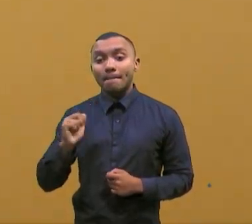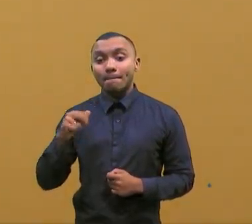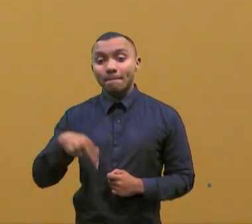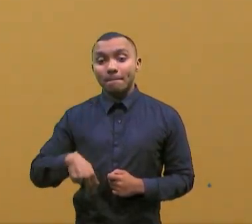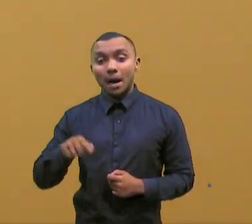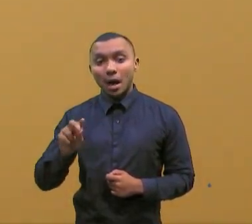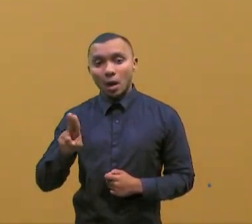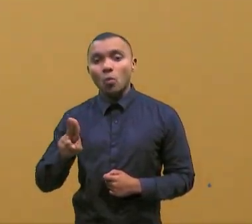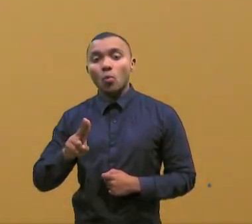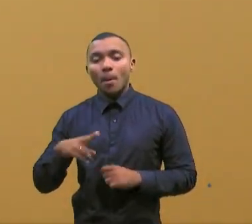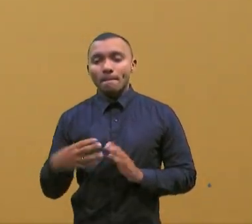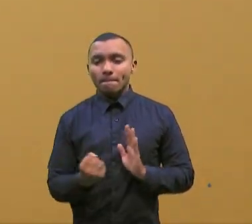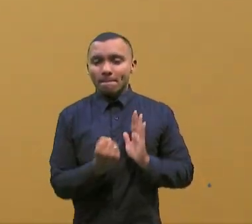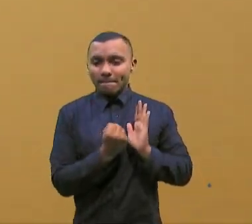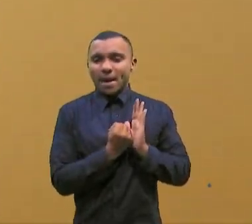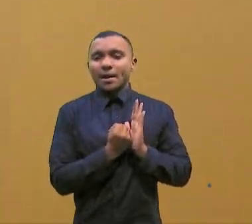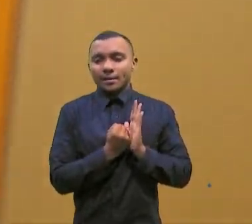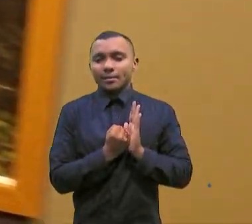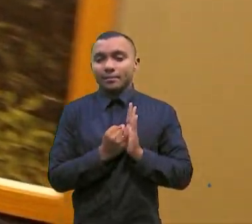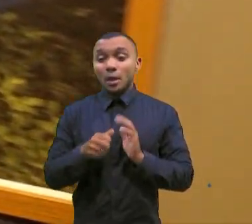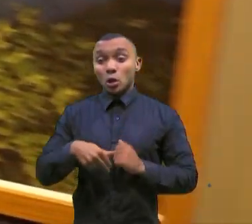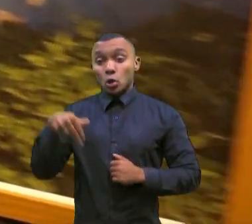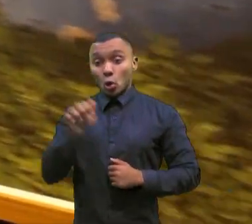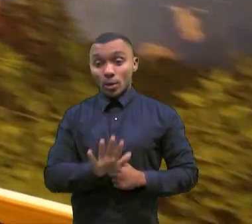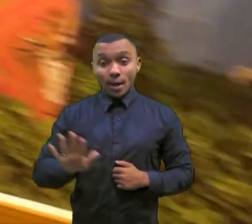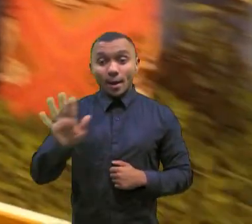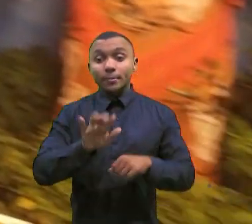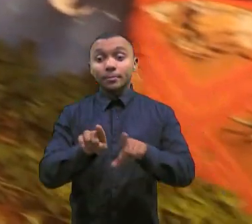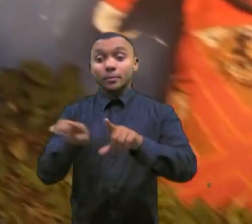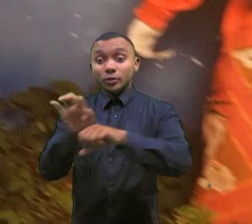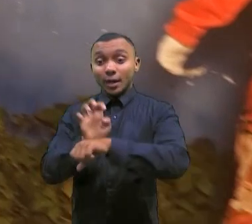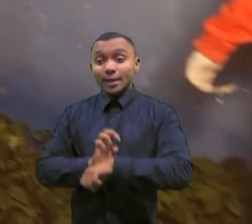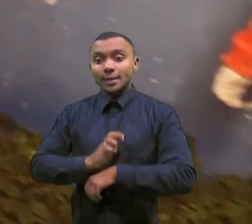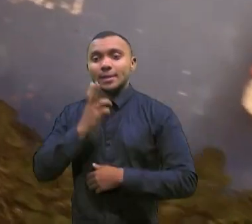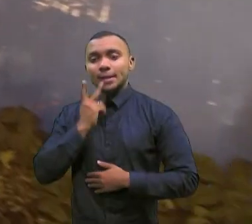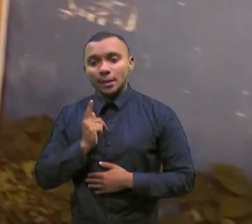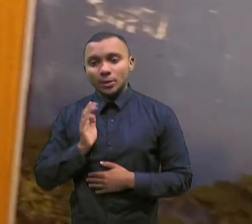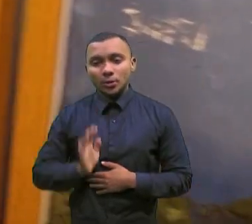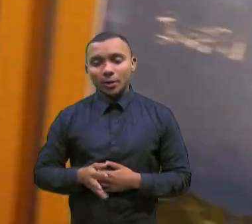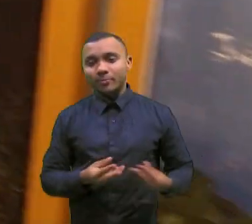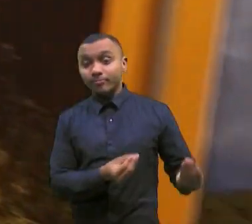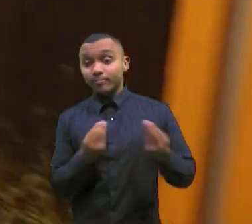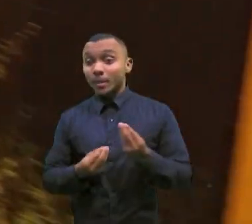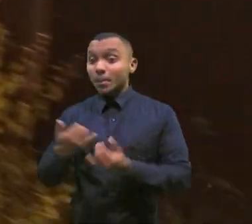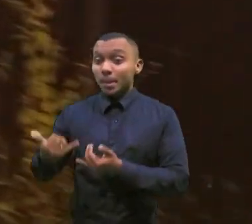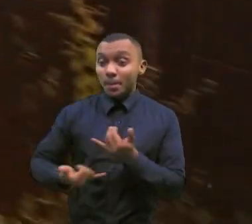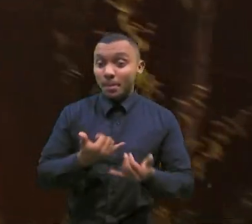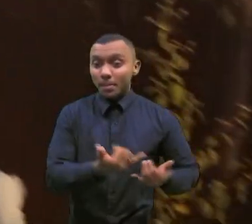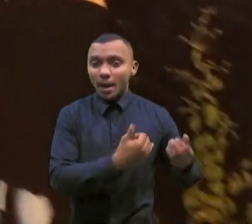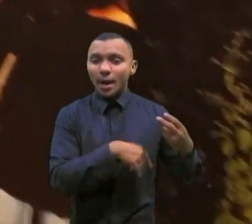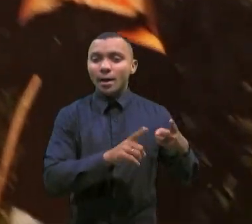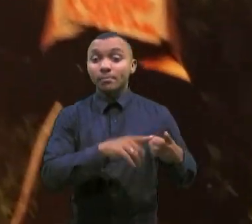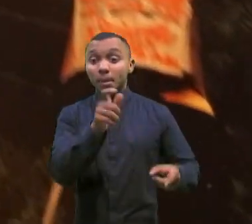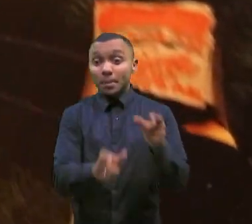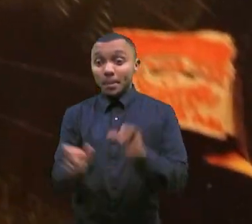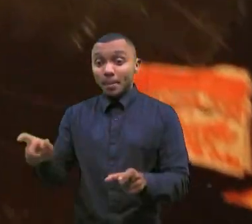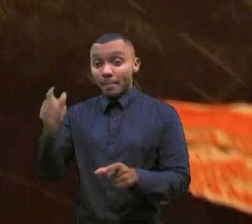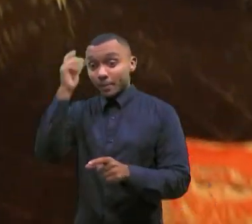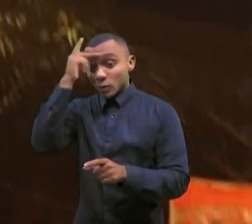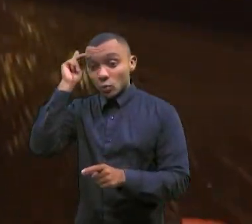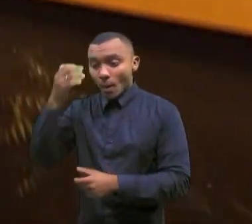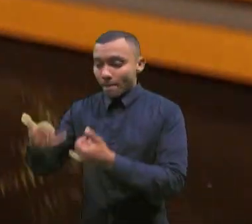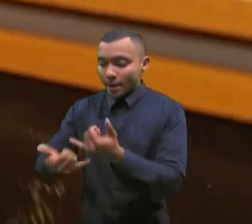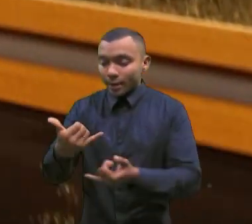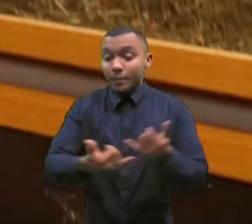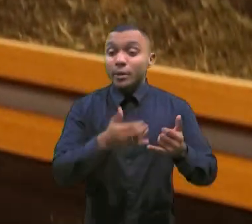Nordeste, aqui também do Ceará, né? Cariri tem muito isso aí. Cariri tem muito, que são brincadeiras, são os brincantes. E ele vem